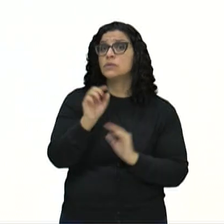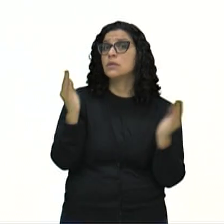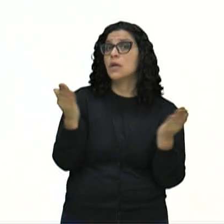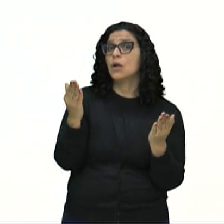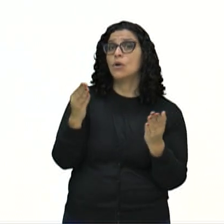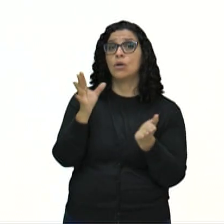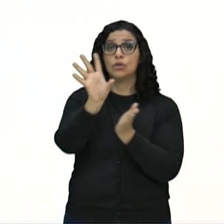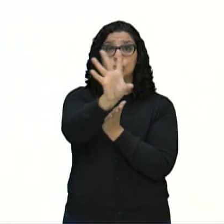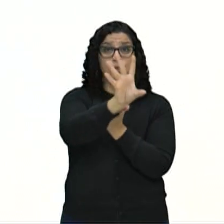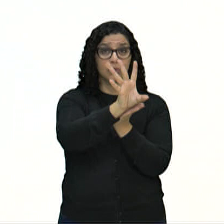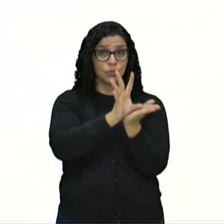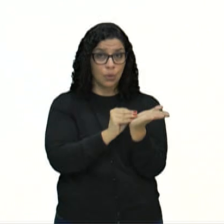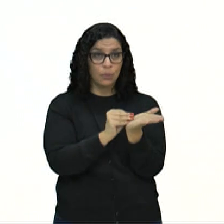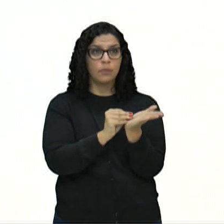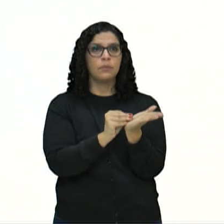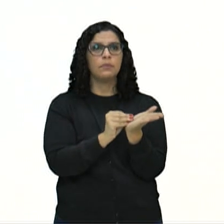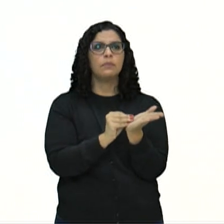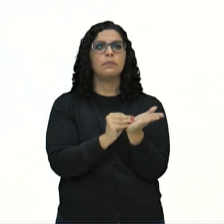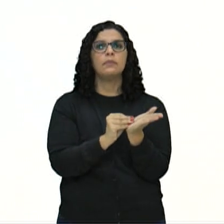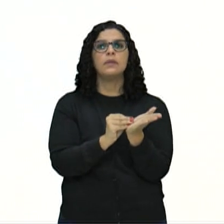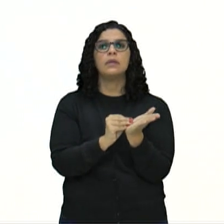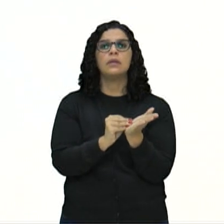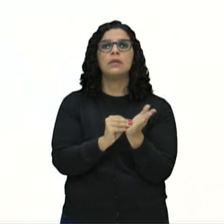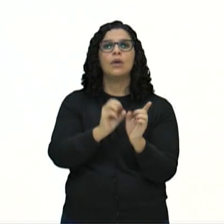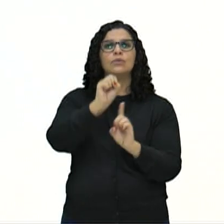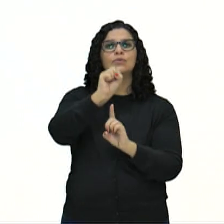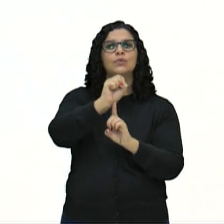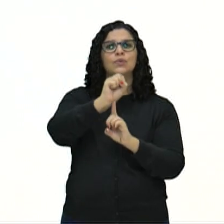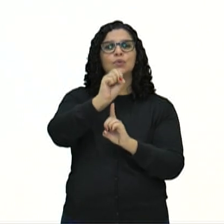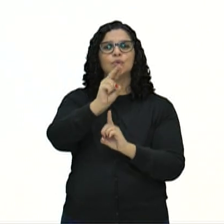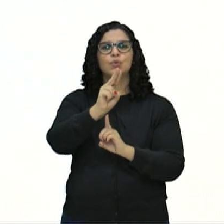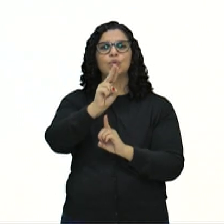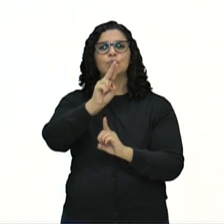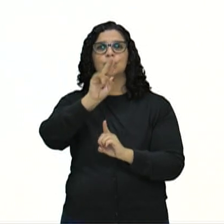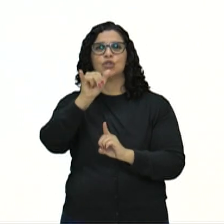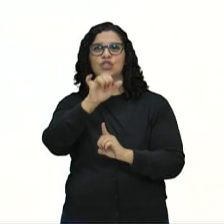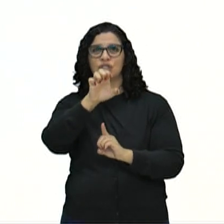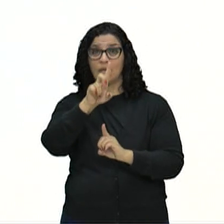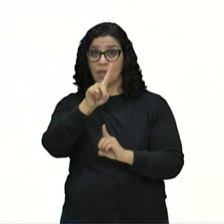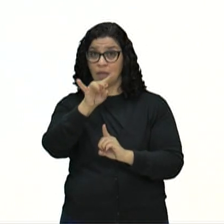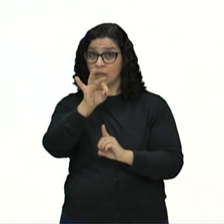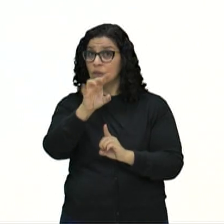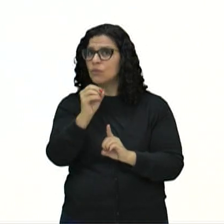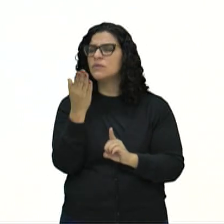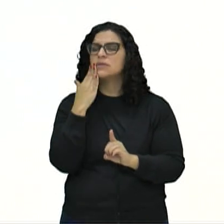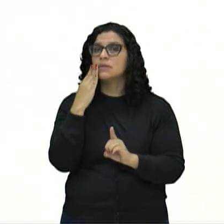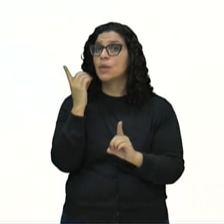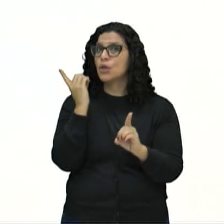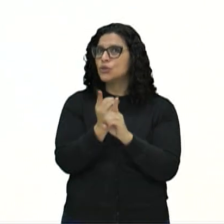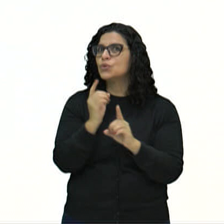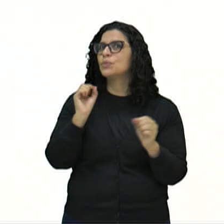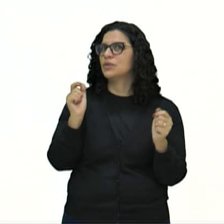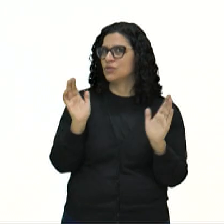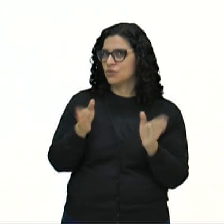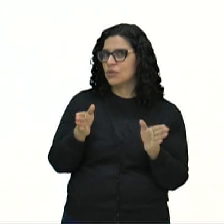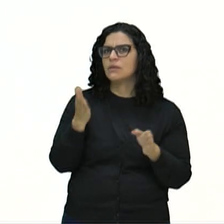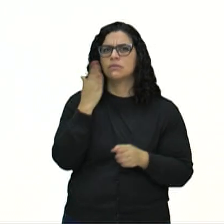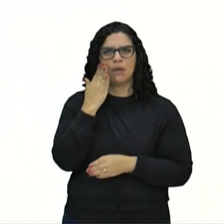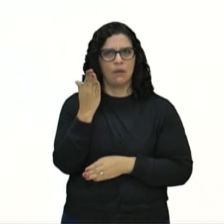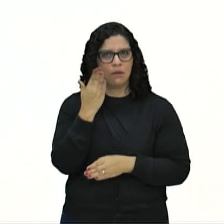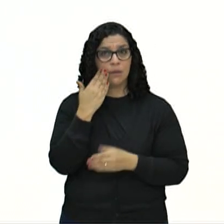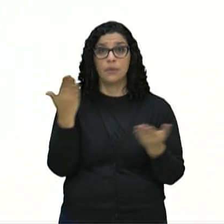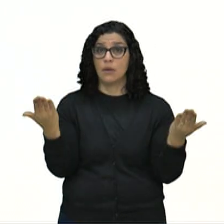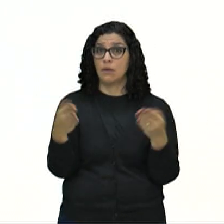vocês copiem o sujeito da oração destacada. Vocês sabem como encontrar o sujeito, ok?